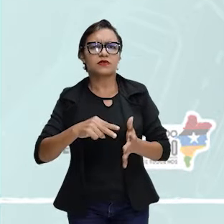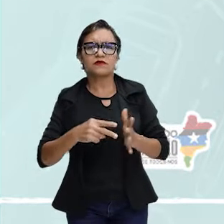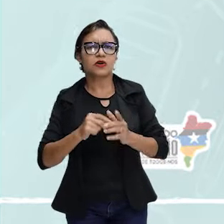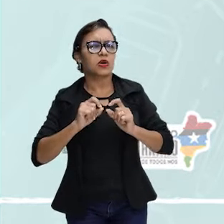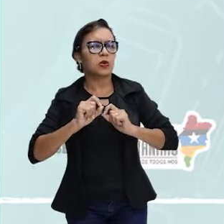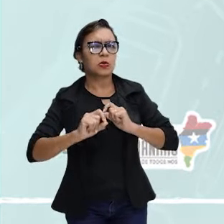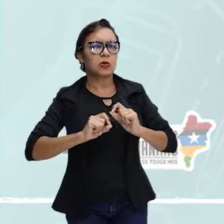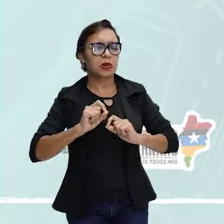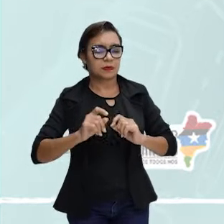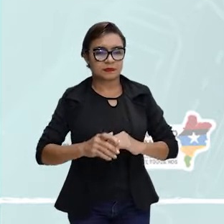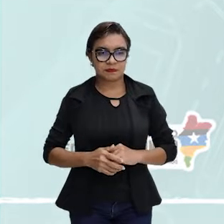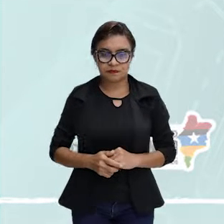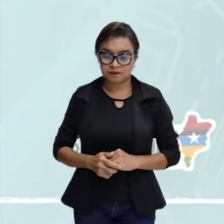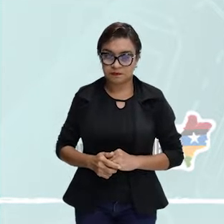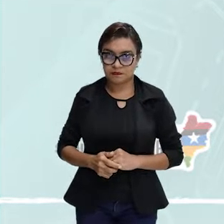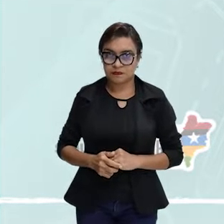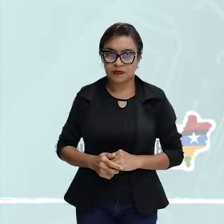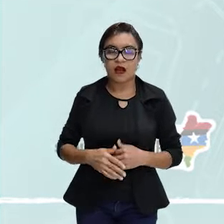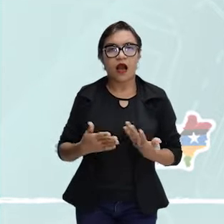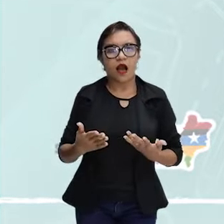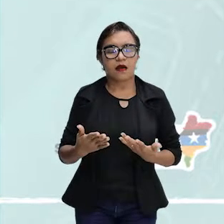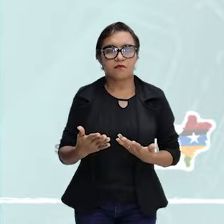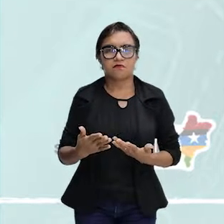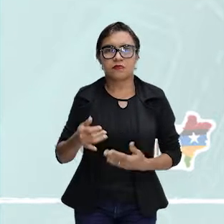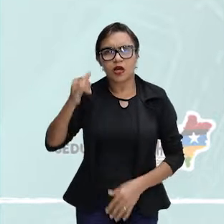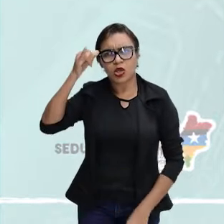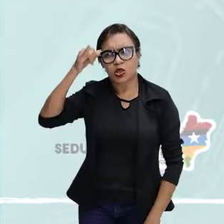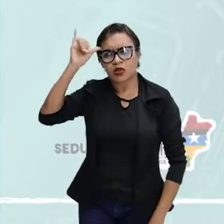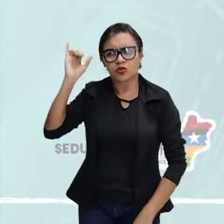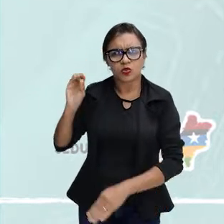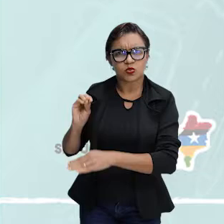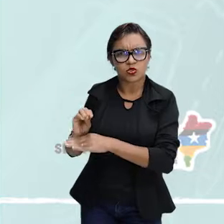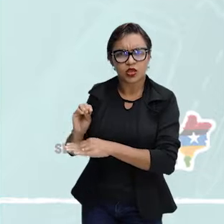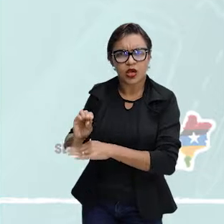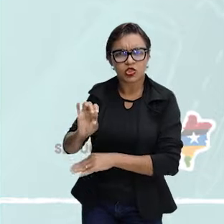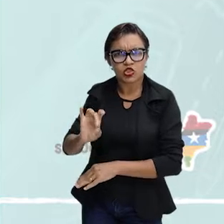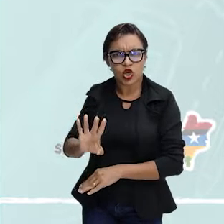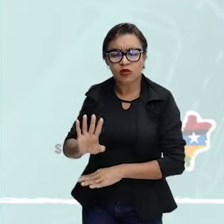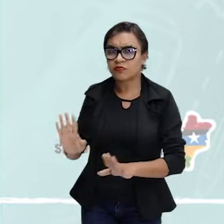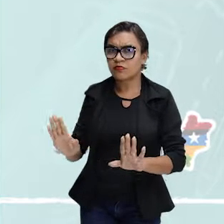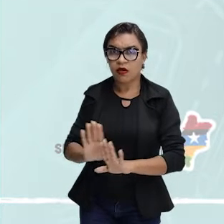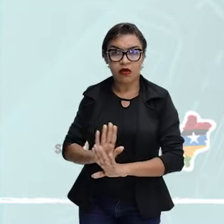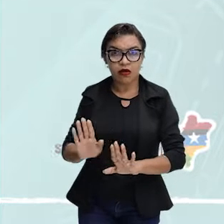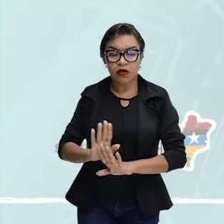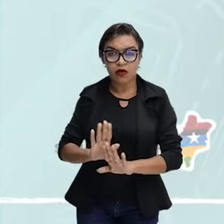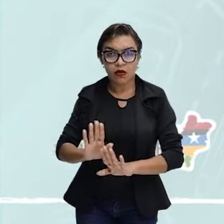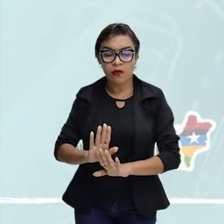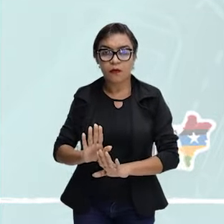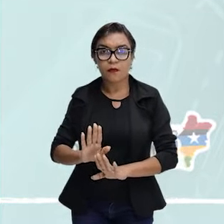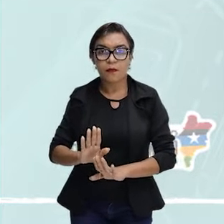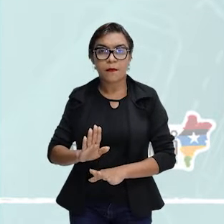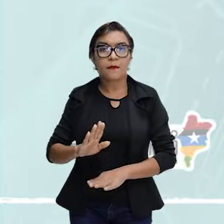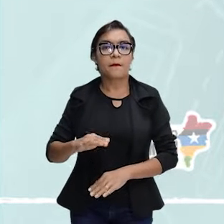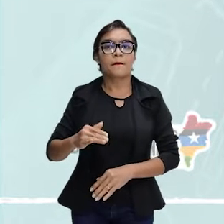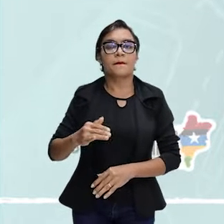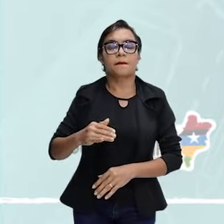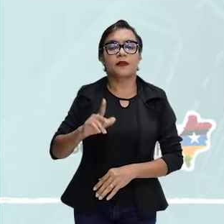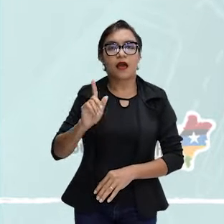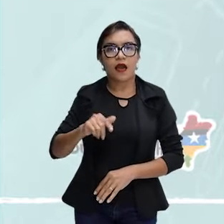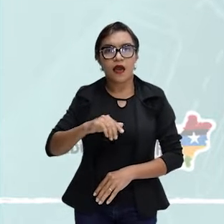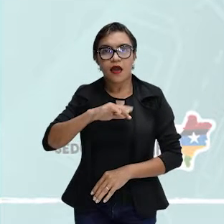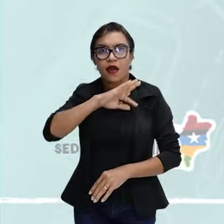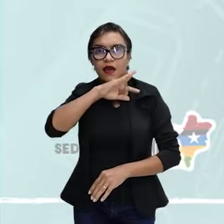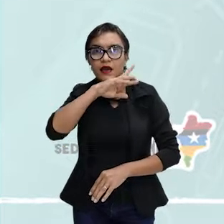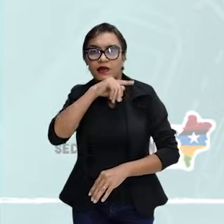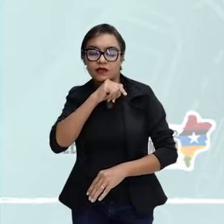gente que acha que pecuária é criação de gado. Não apenas, tá, gente? Pecuária nada mais é do que a